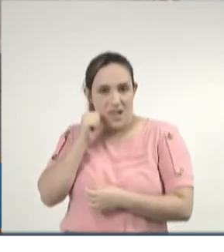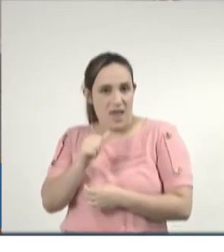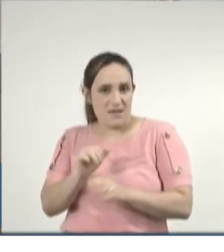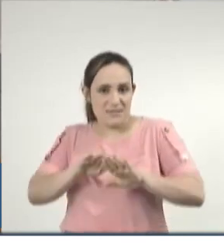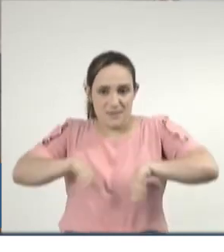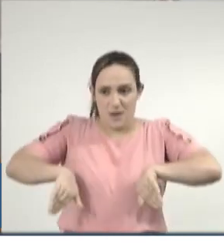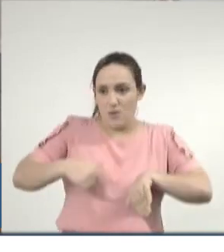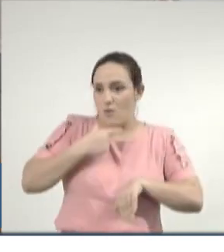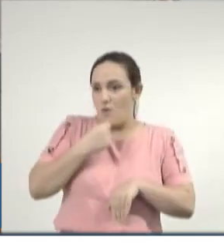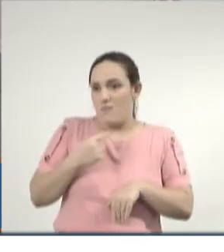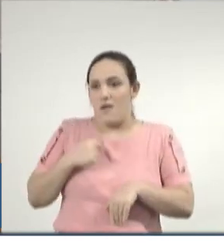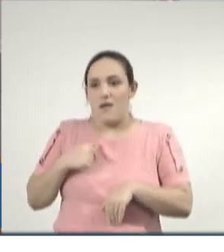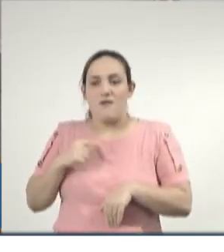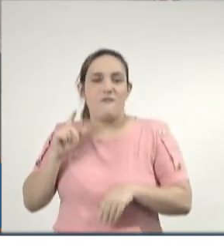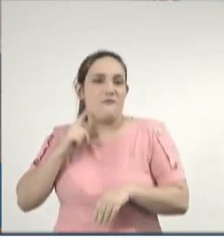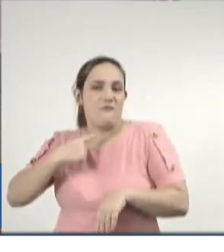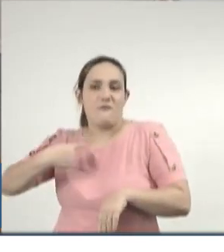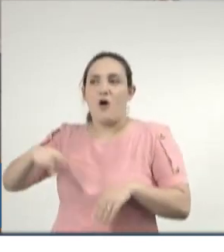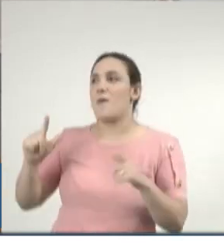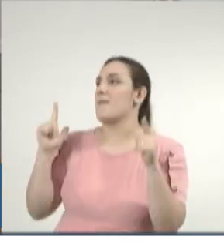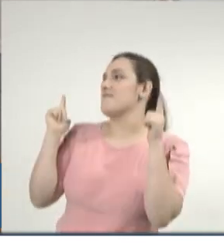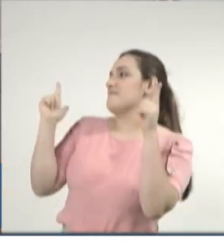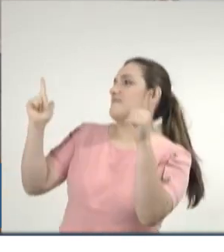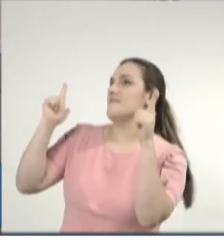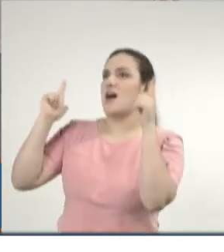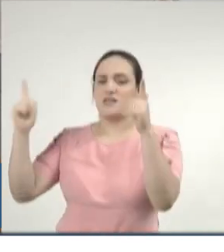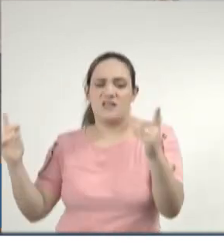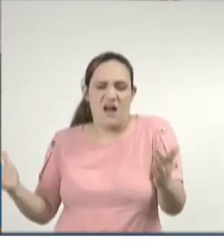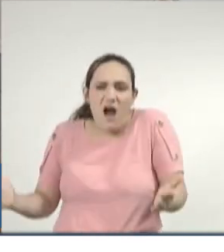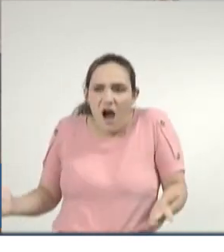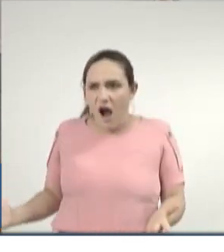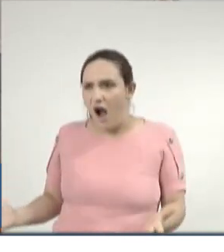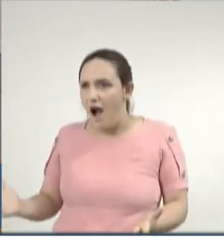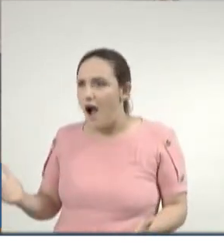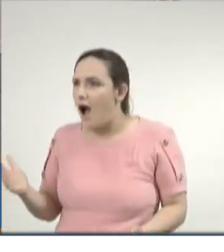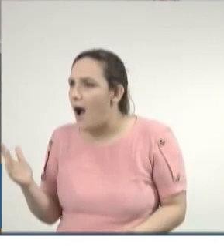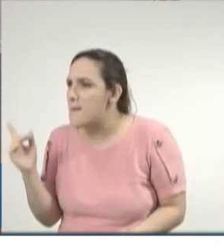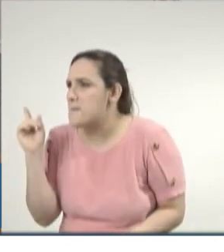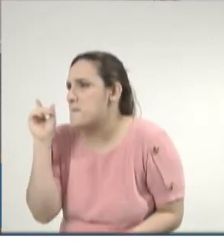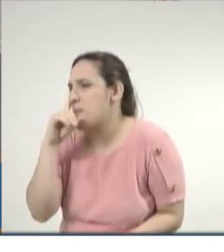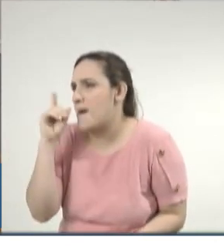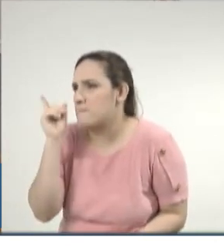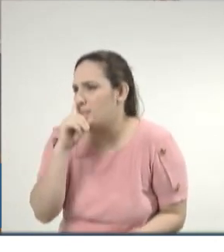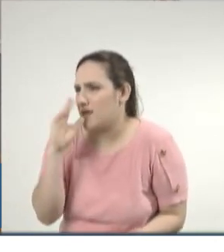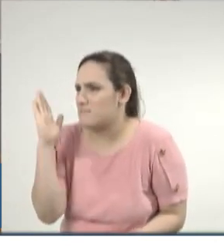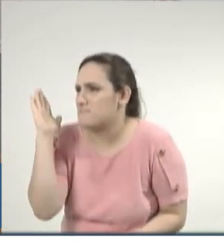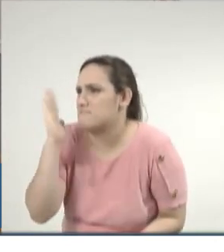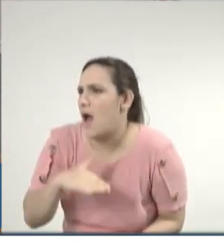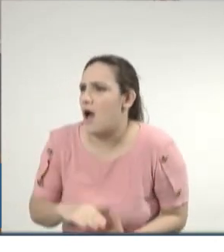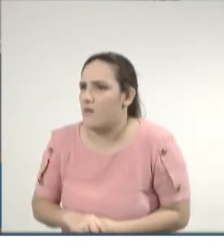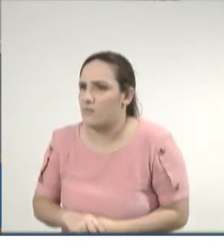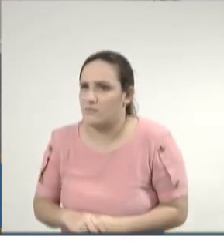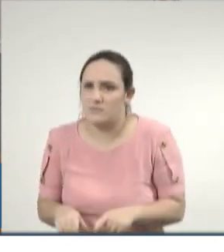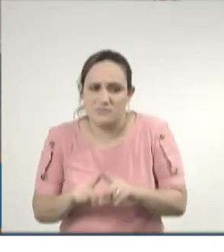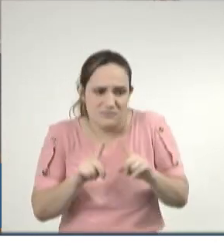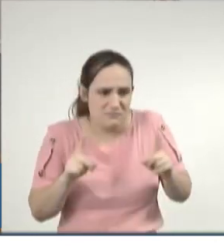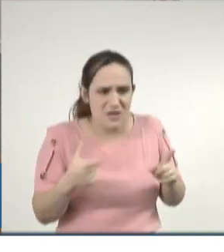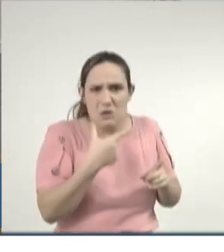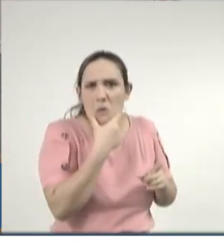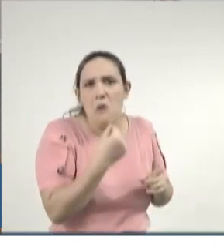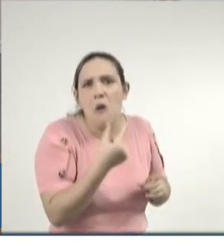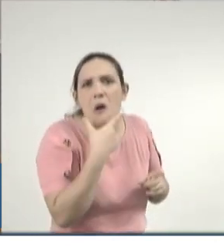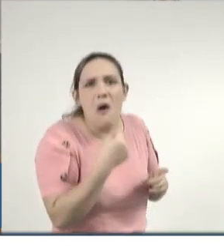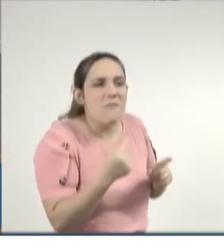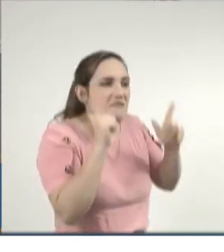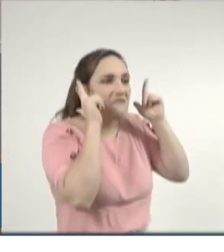Péssima. Já perdeu. Já está perdida. Mas tudo bem o ex-marido ir para a night, porque é esperado dele